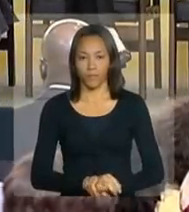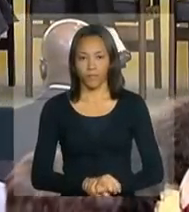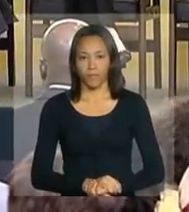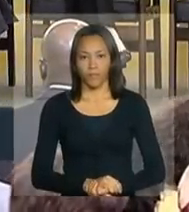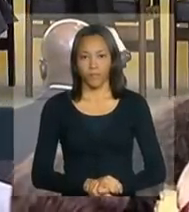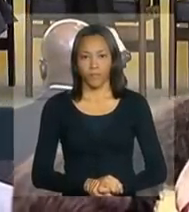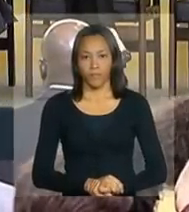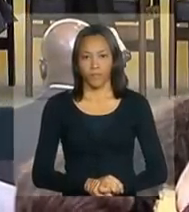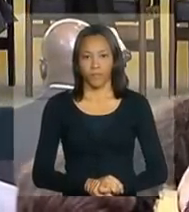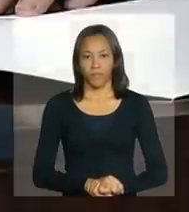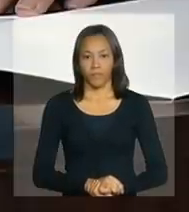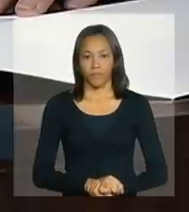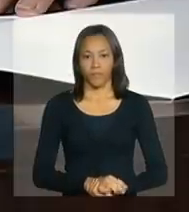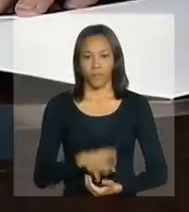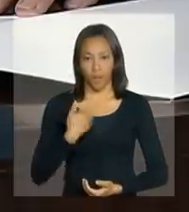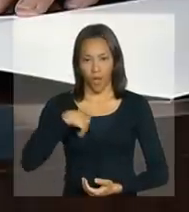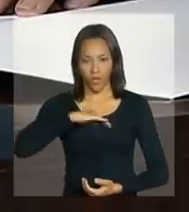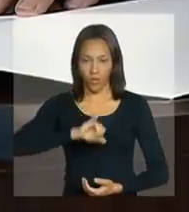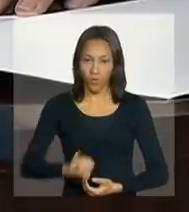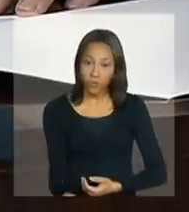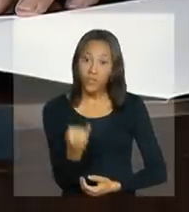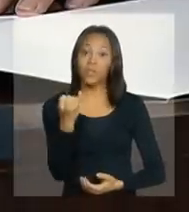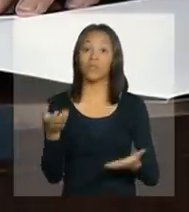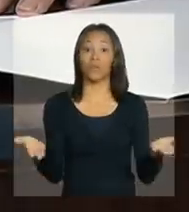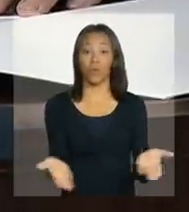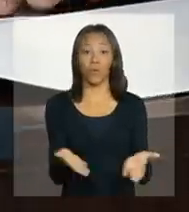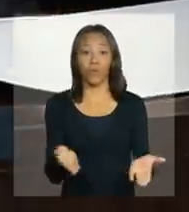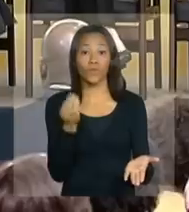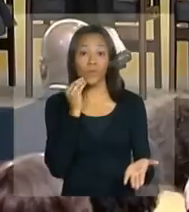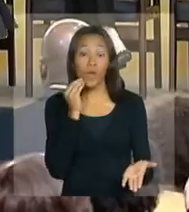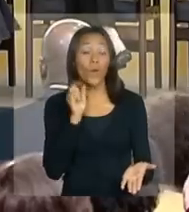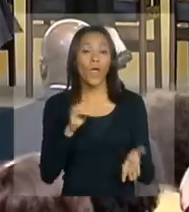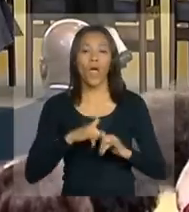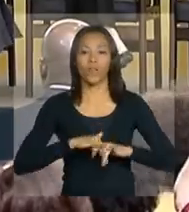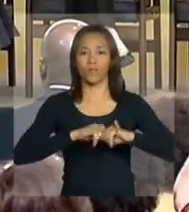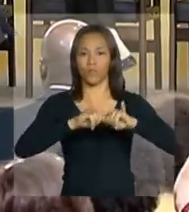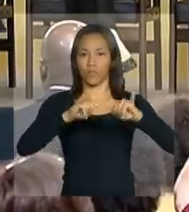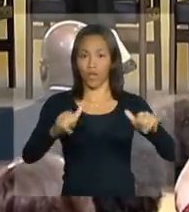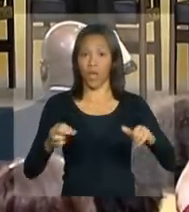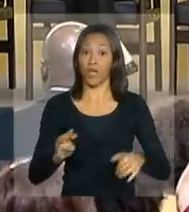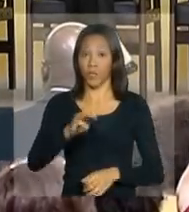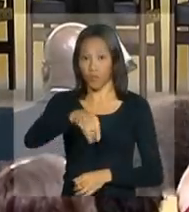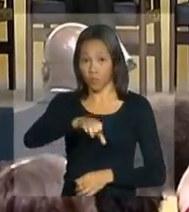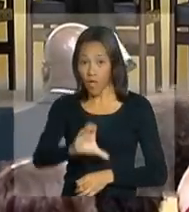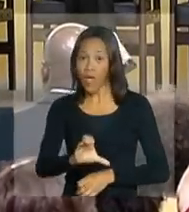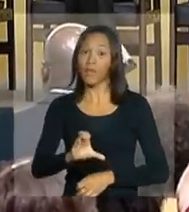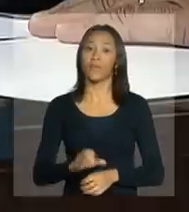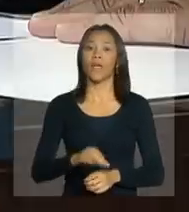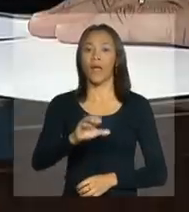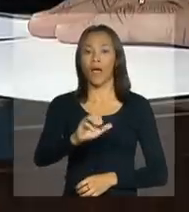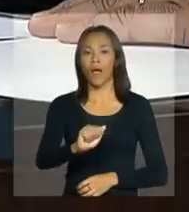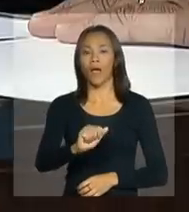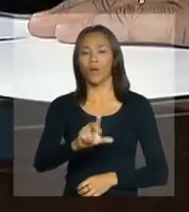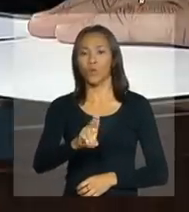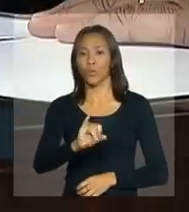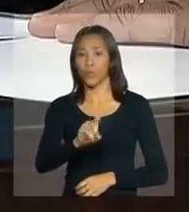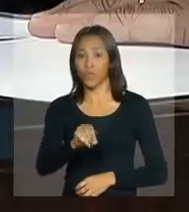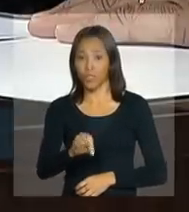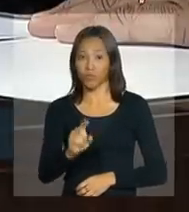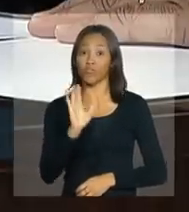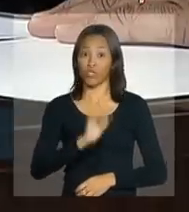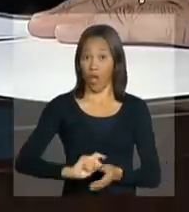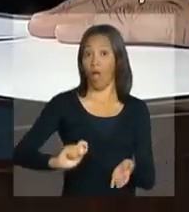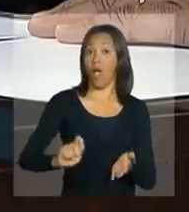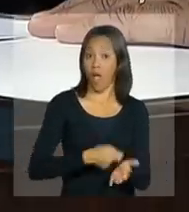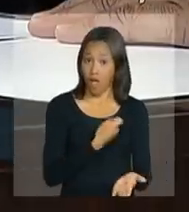acordo nós aproveit a oportun paraci dauc Mercadante homologou o